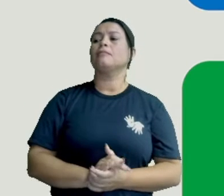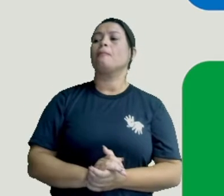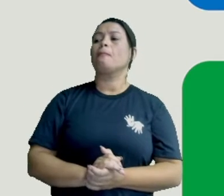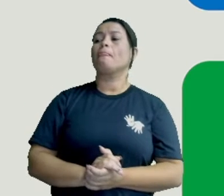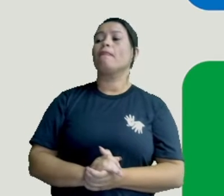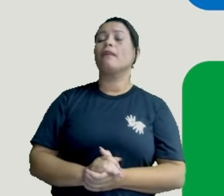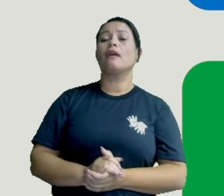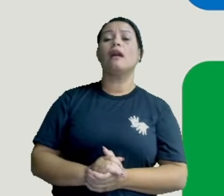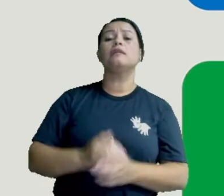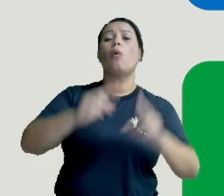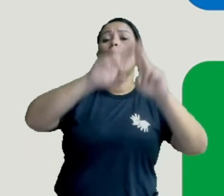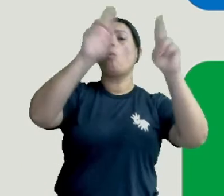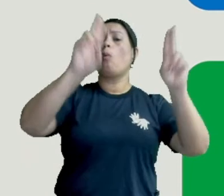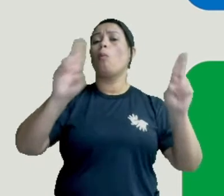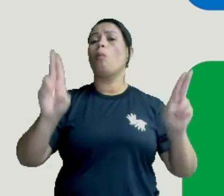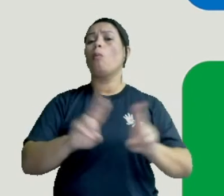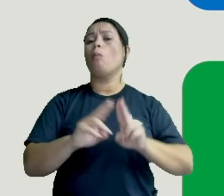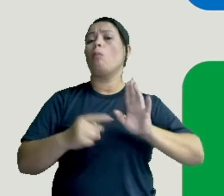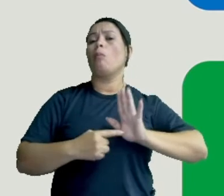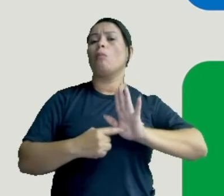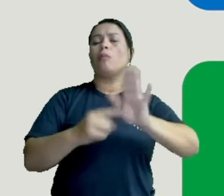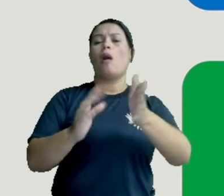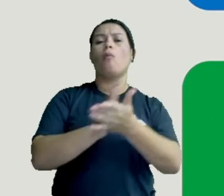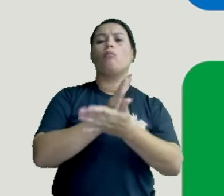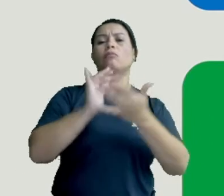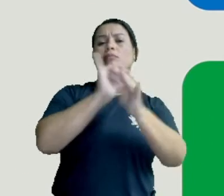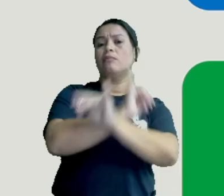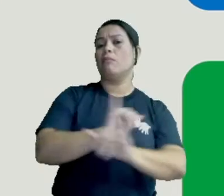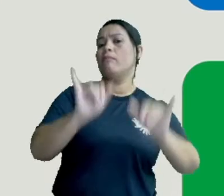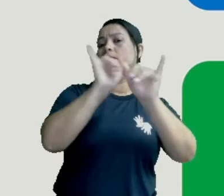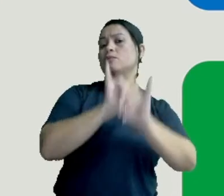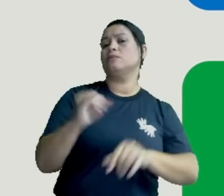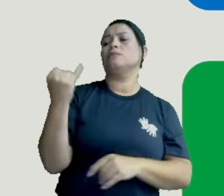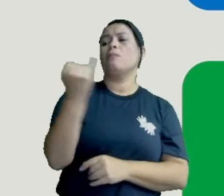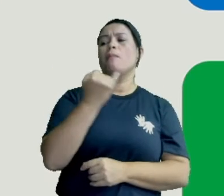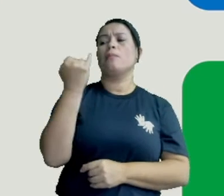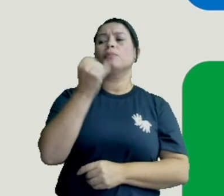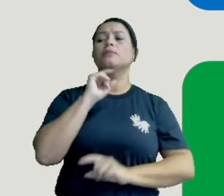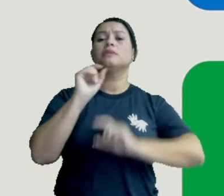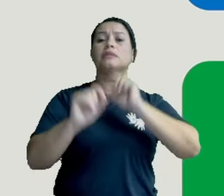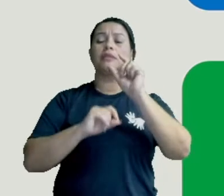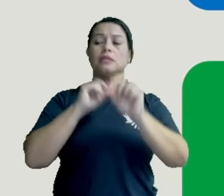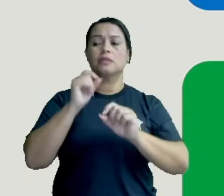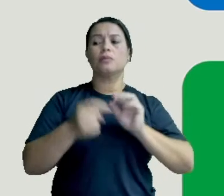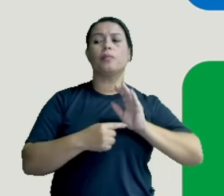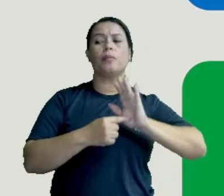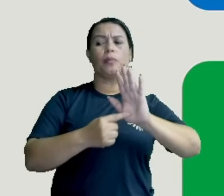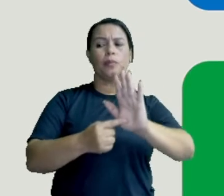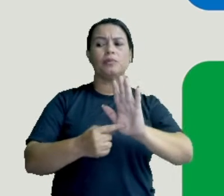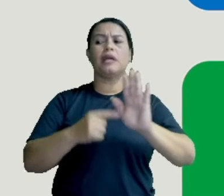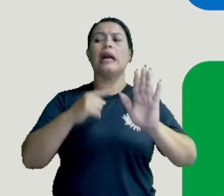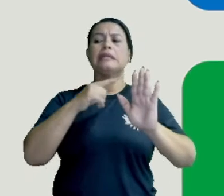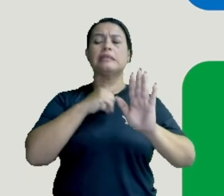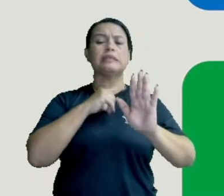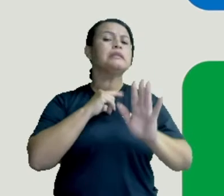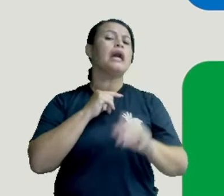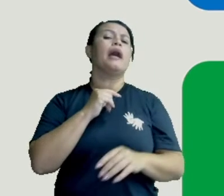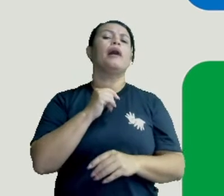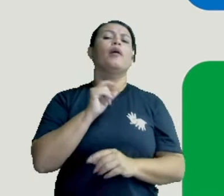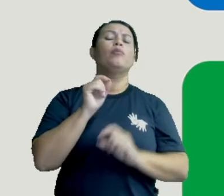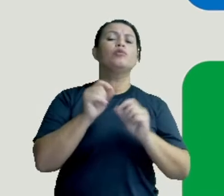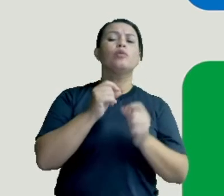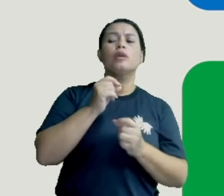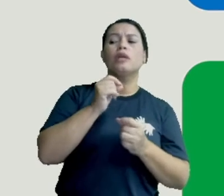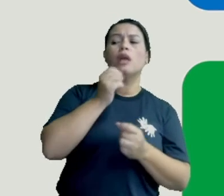E aqui nesse mapa eu trago algumas informações importantes. Percebam, né, que ele vai apresentar aqui tons, né, diferentes